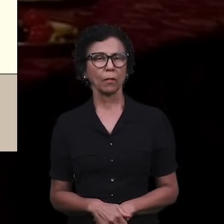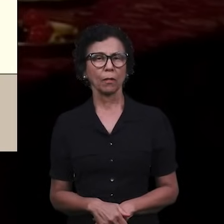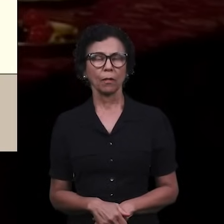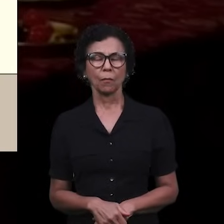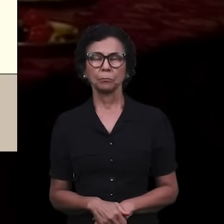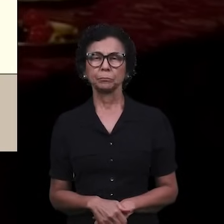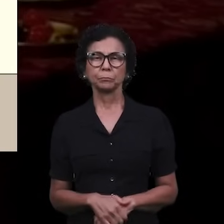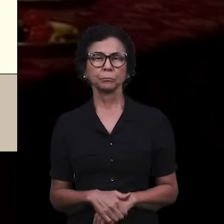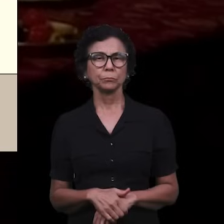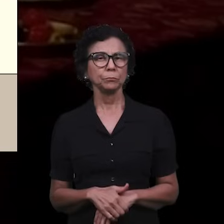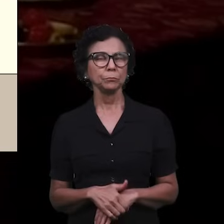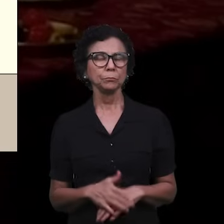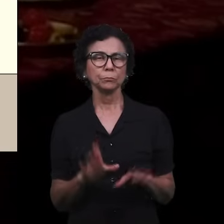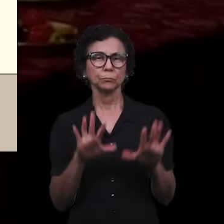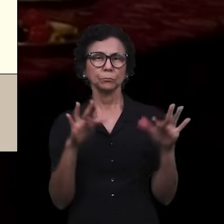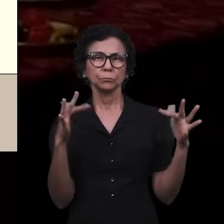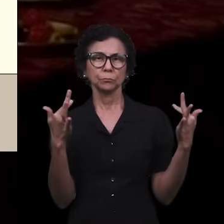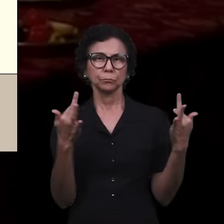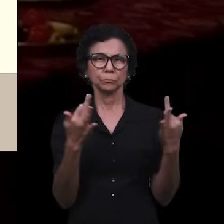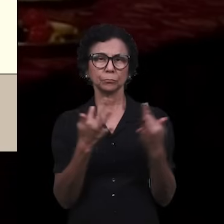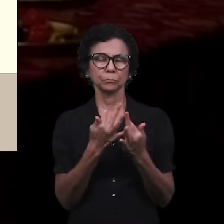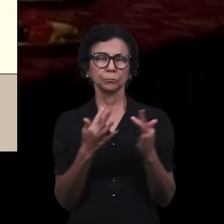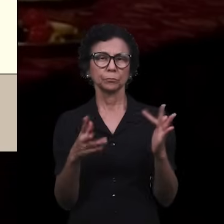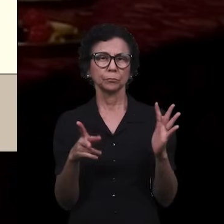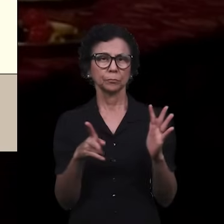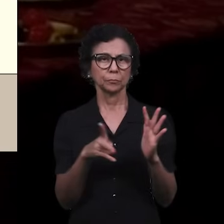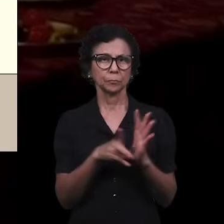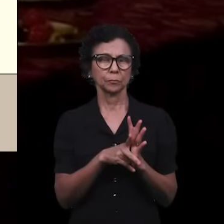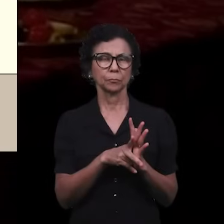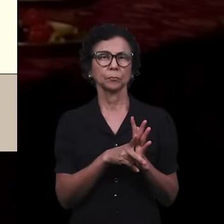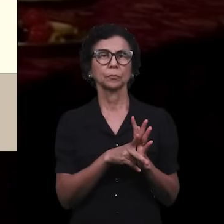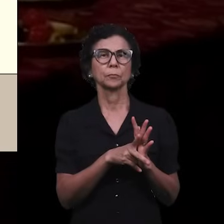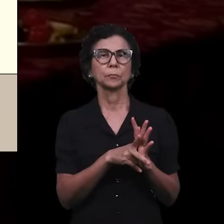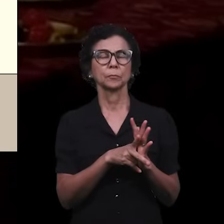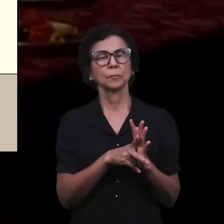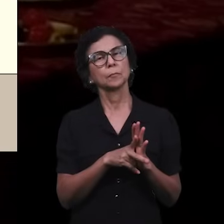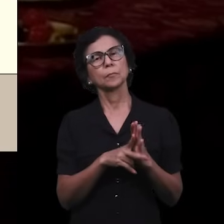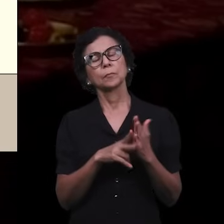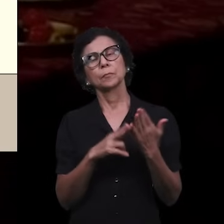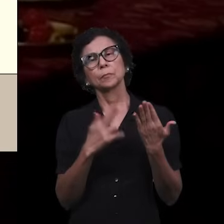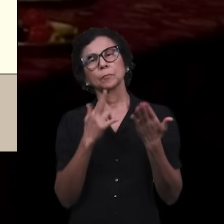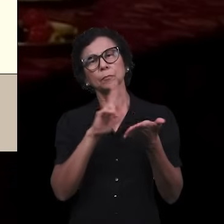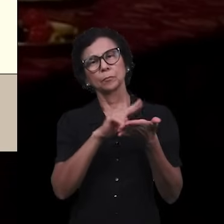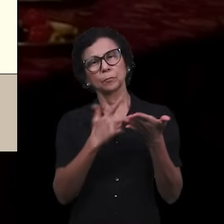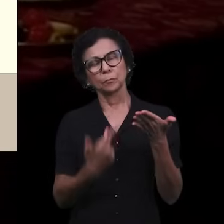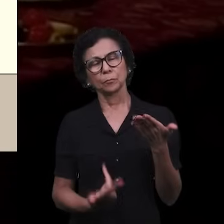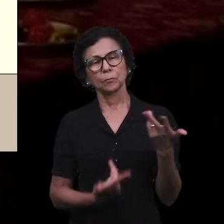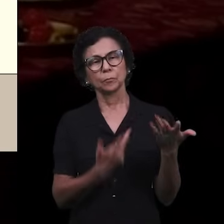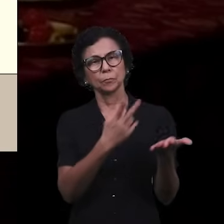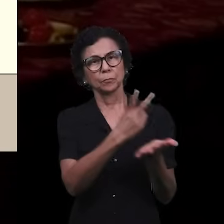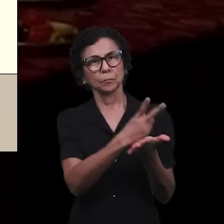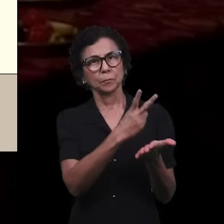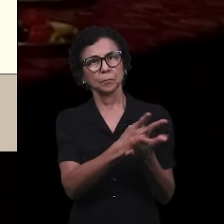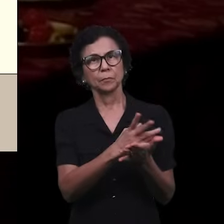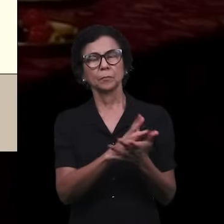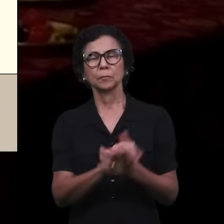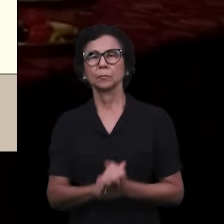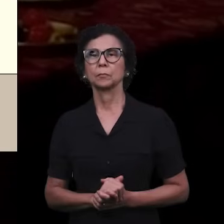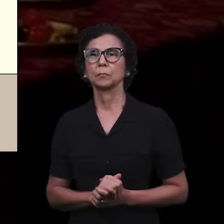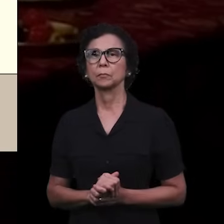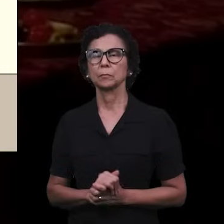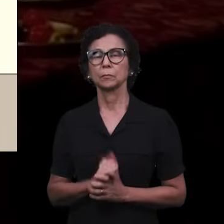Família linguística, semítica, como hebraico, árabe e acádio, mesma família de idiomas.